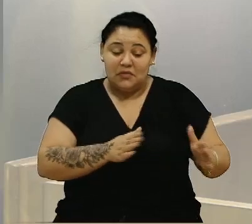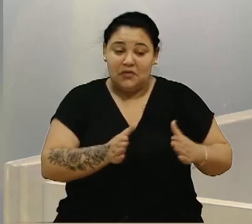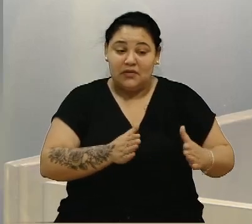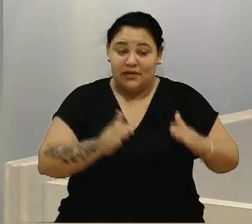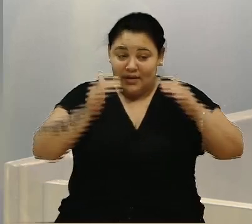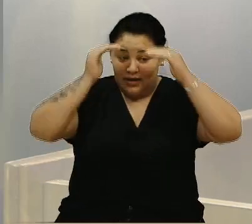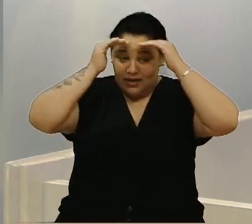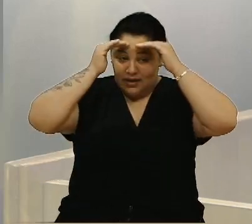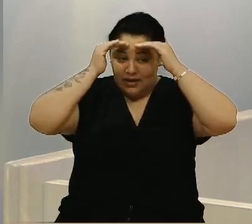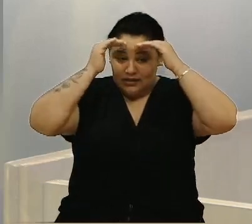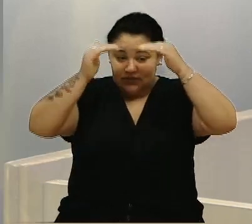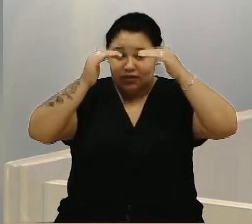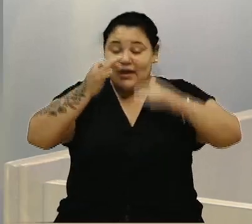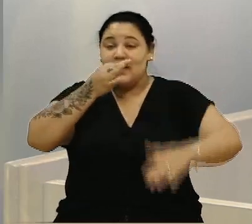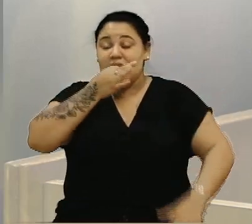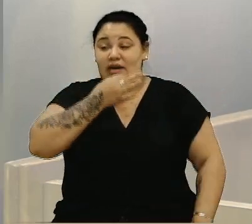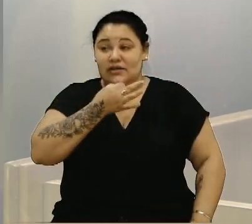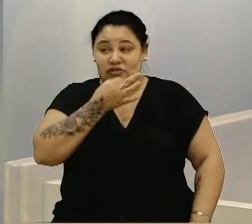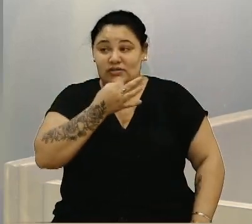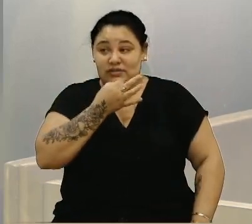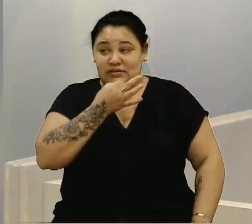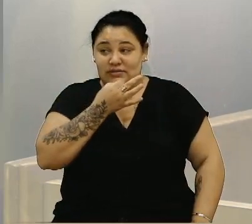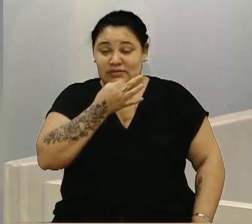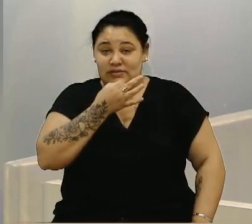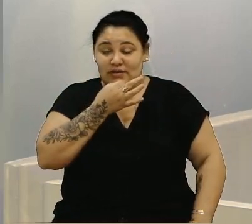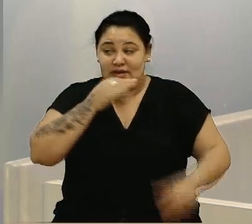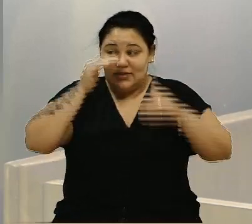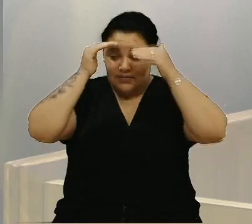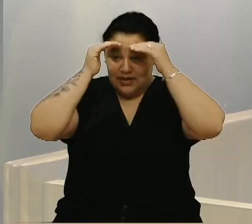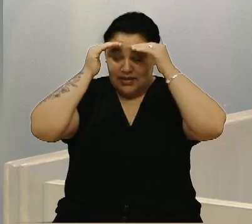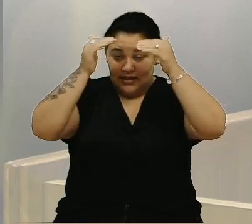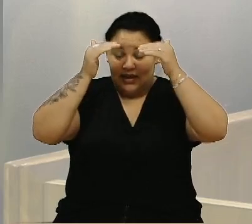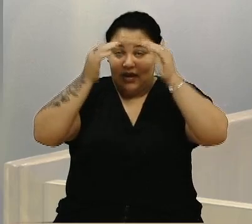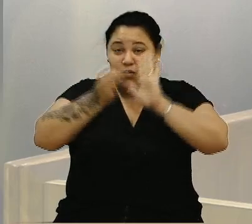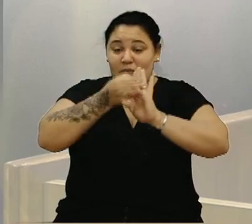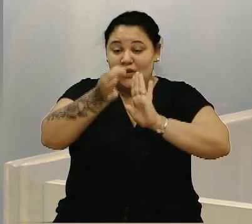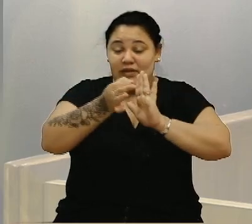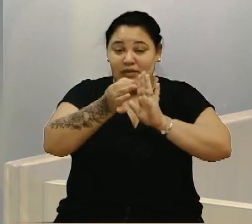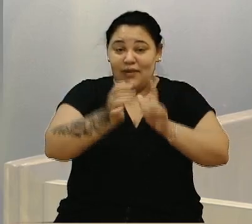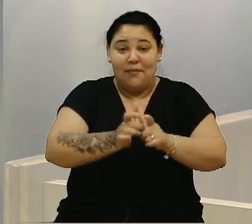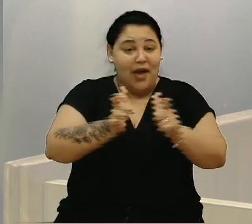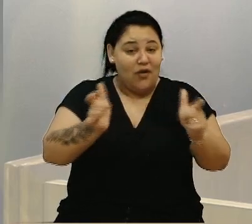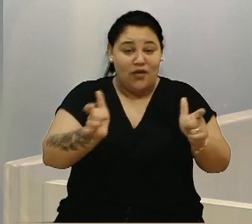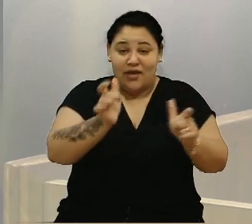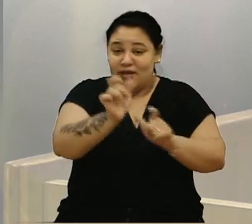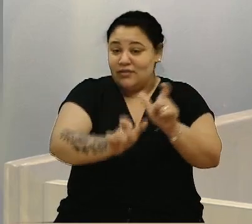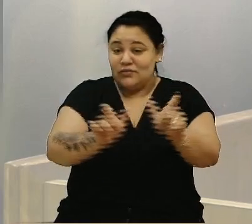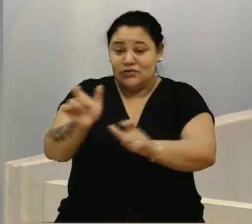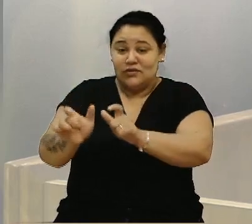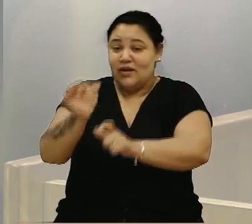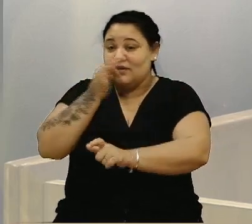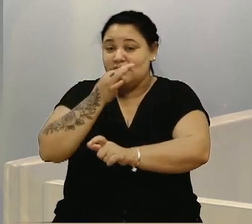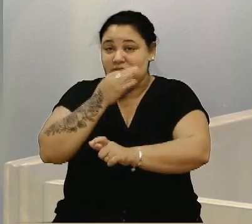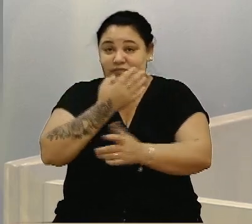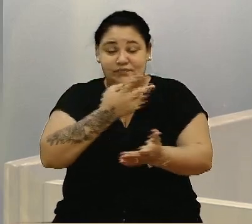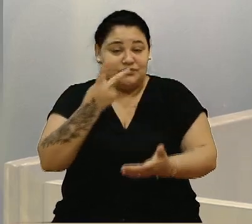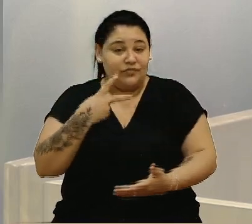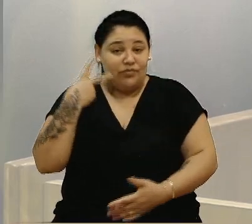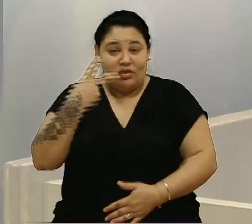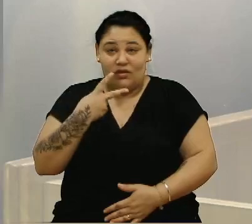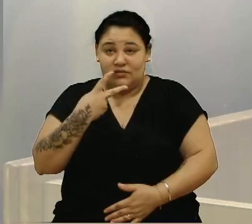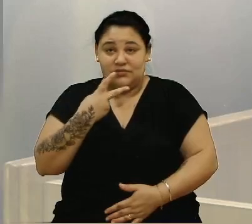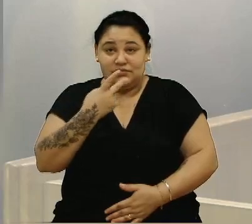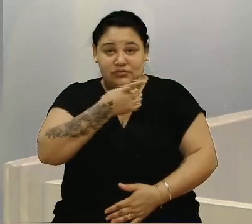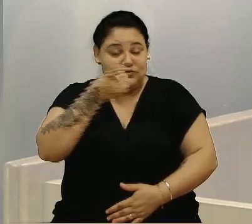Caxias. Isso é respeitar a decisão da maioria dos caxienses. O vereador Lucas aqui fez uma grande análise